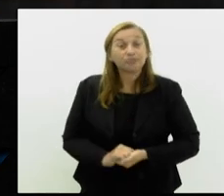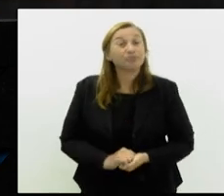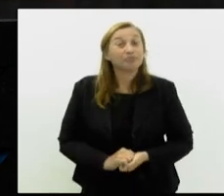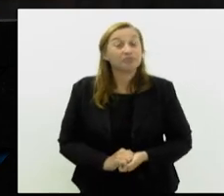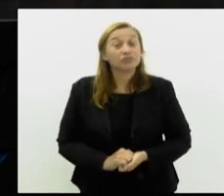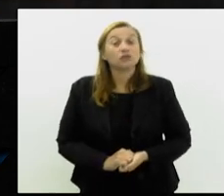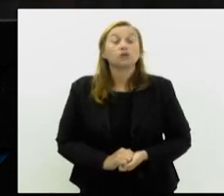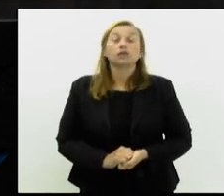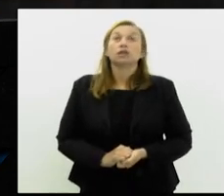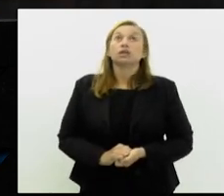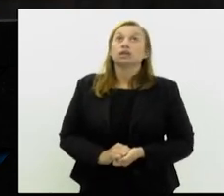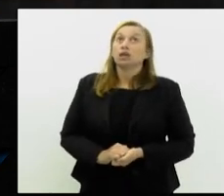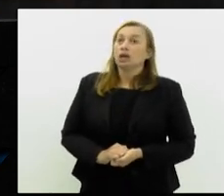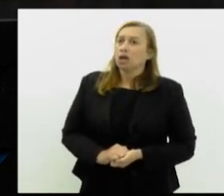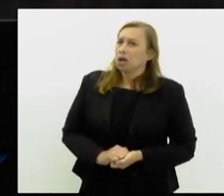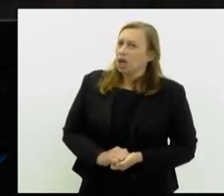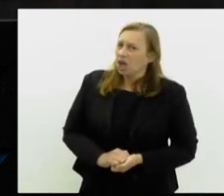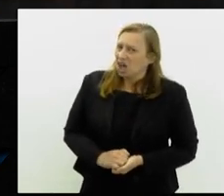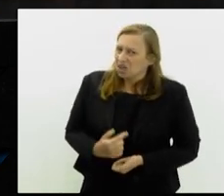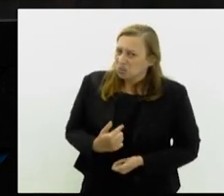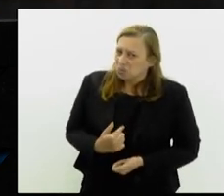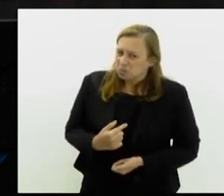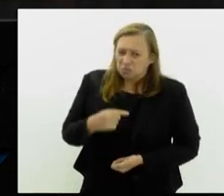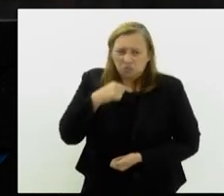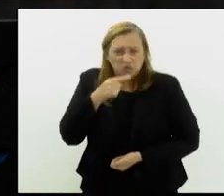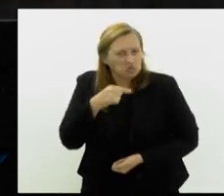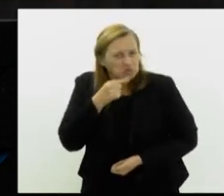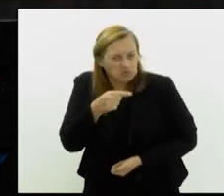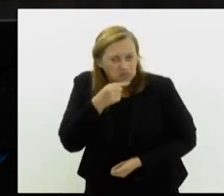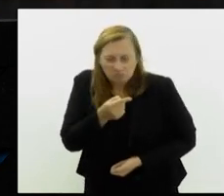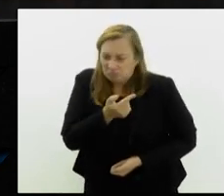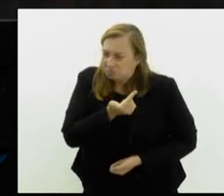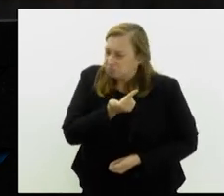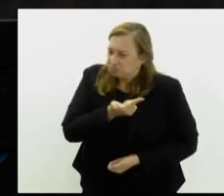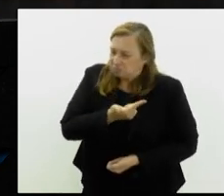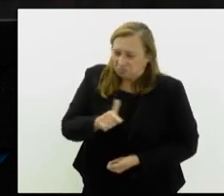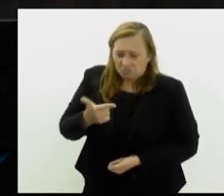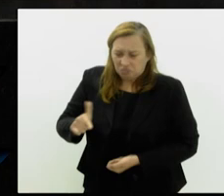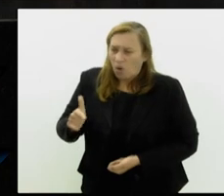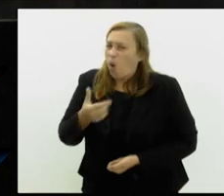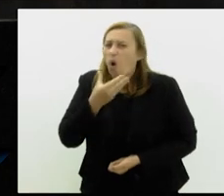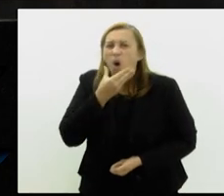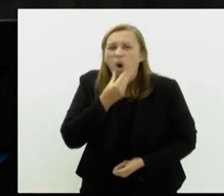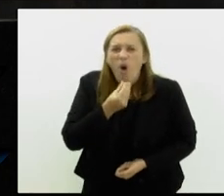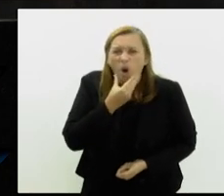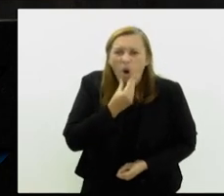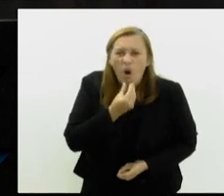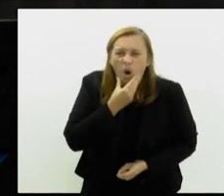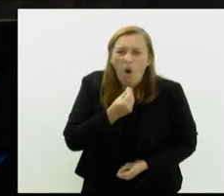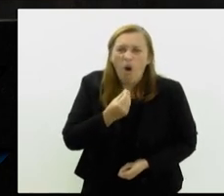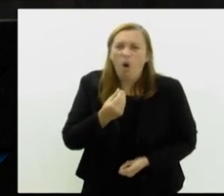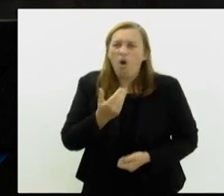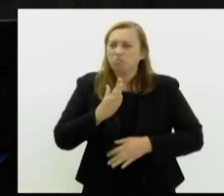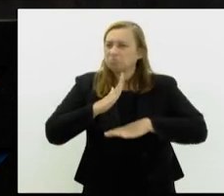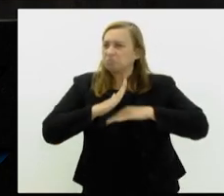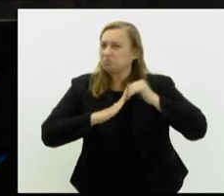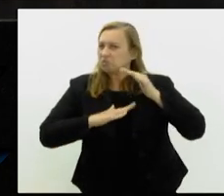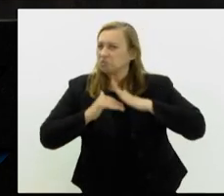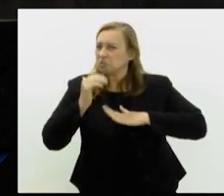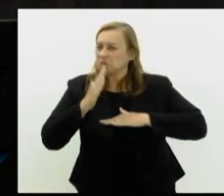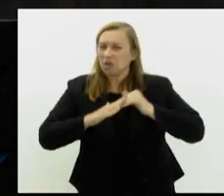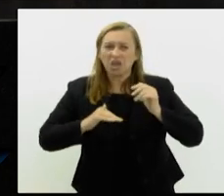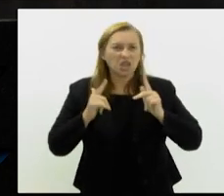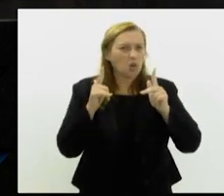nã eu não tenho a menor dúvida que homens profissionais como